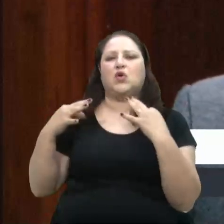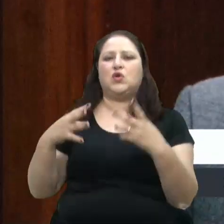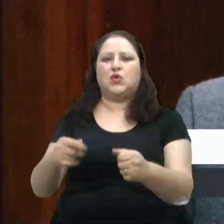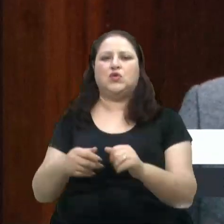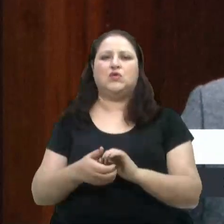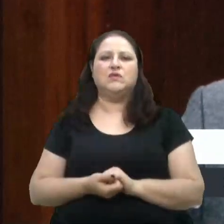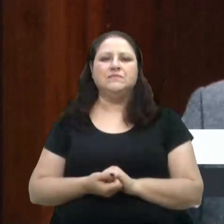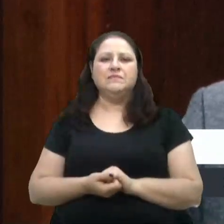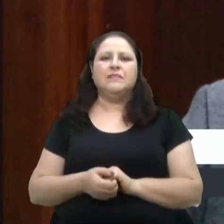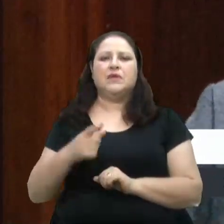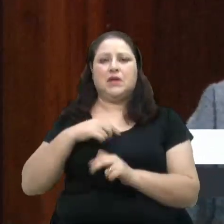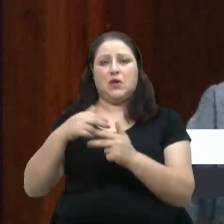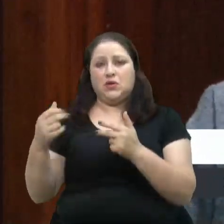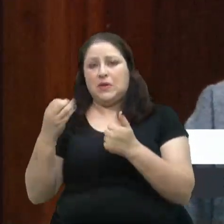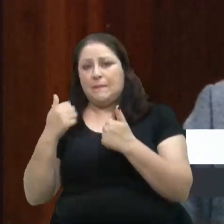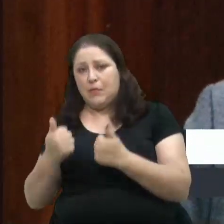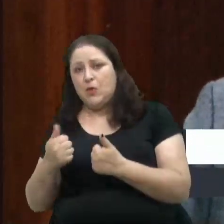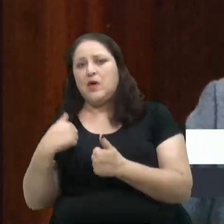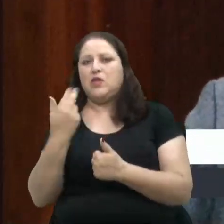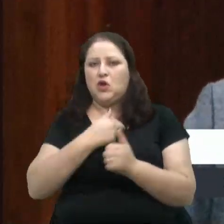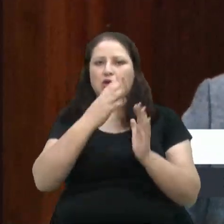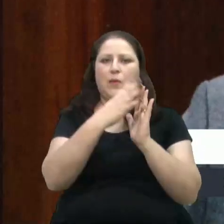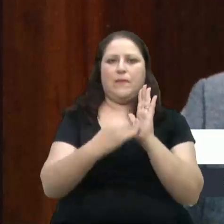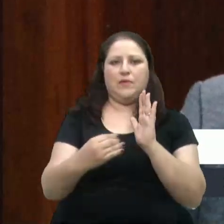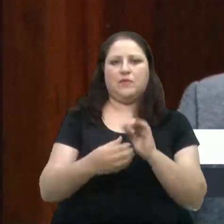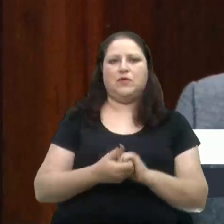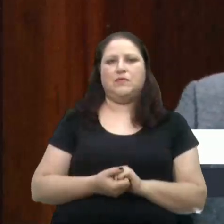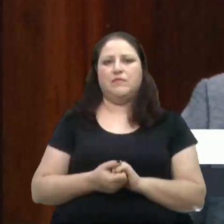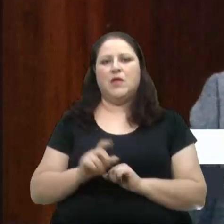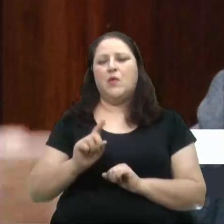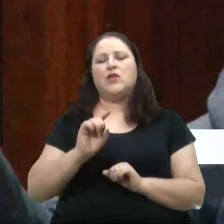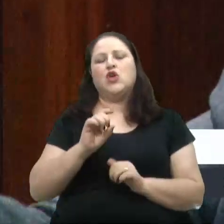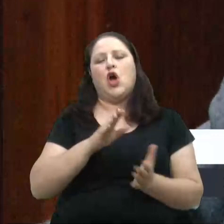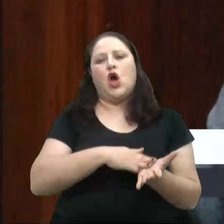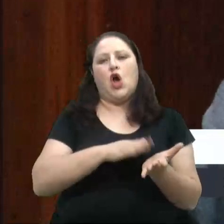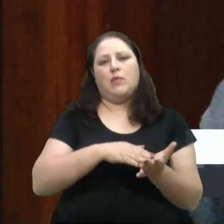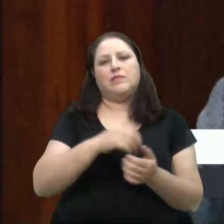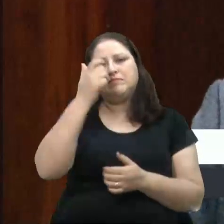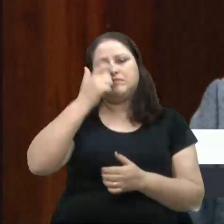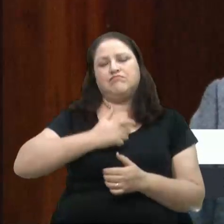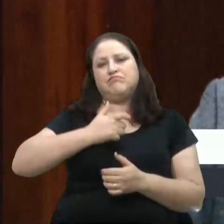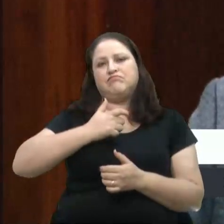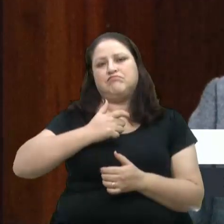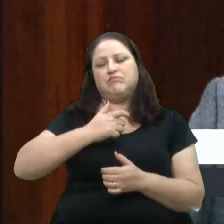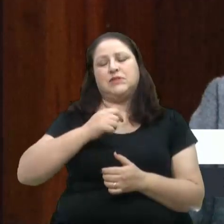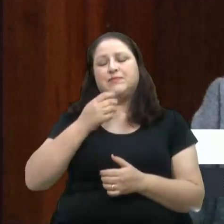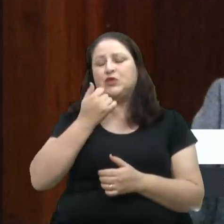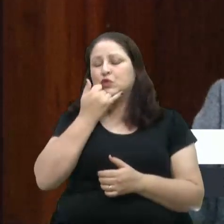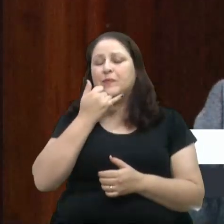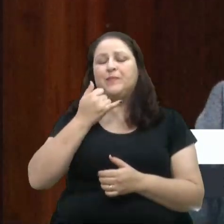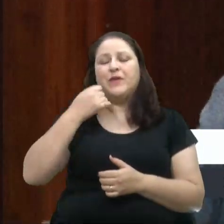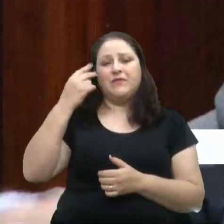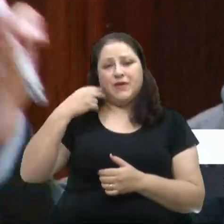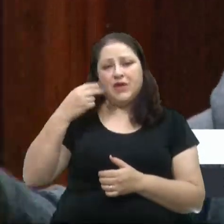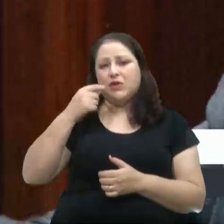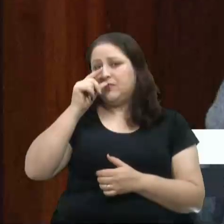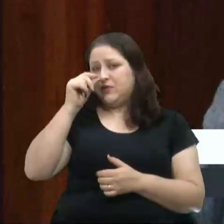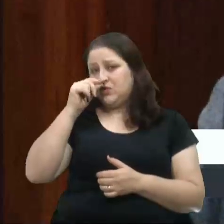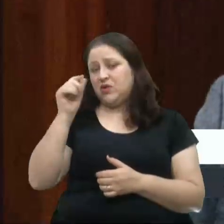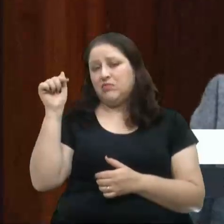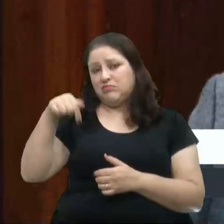né Tem coisa boa a gente traz e não só ficar né cobrado é isso que o vereador vai te dar trouxe aqui muito bem é isso aí